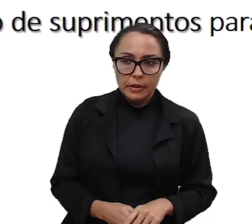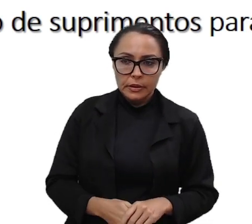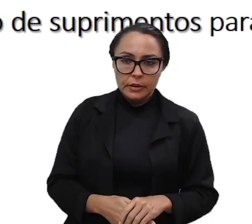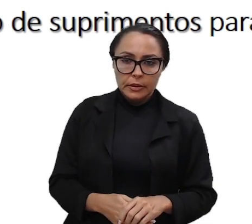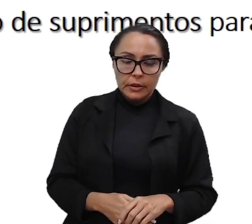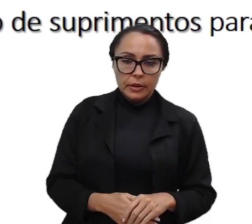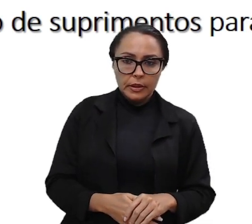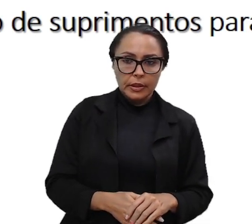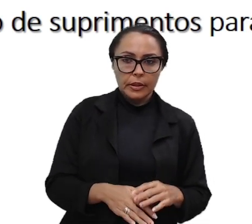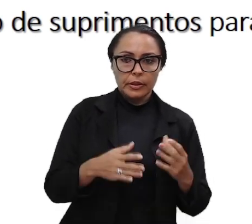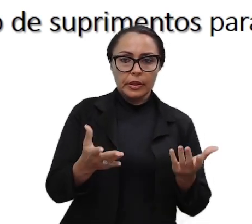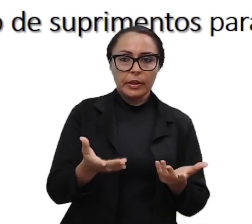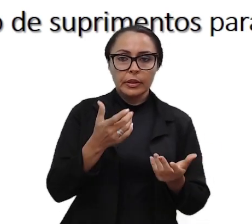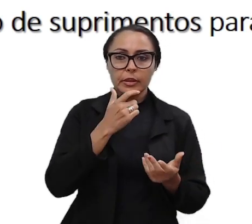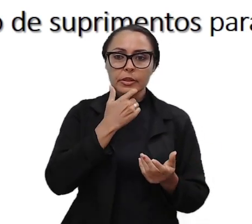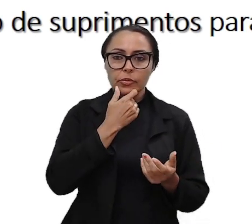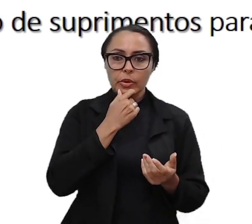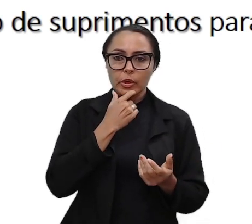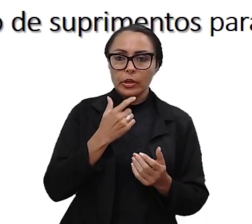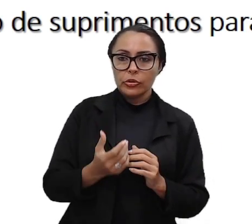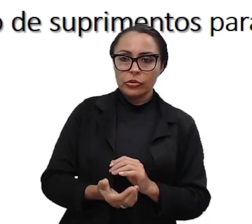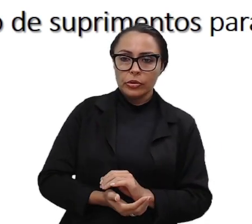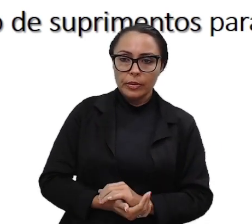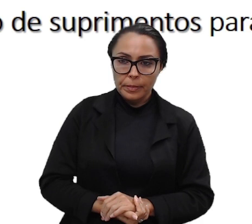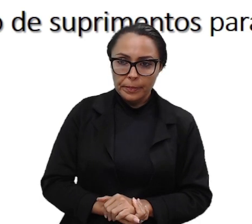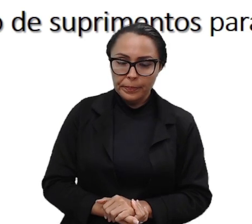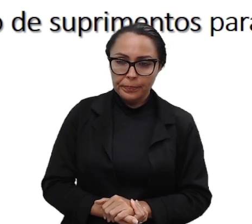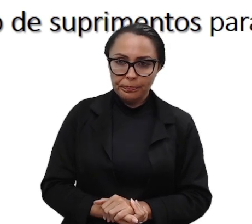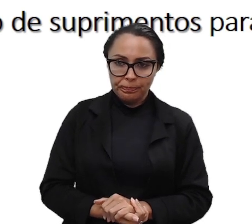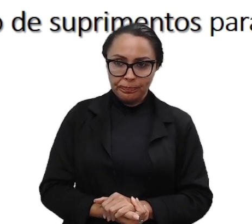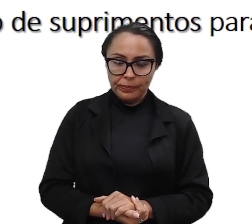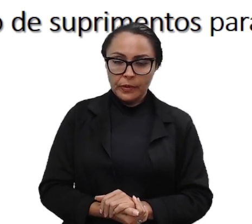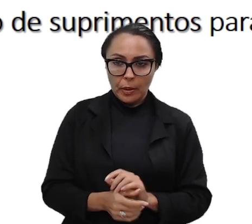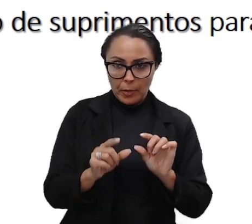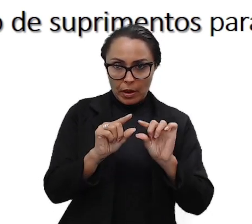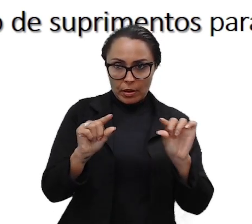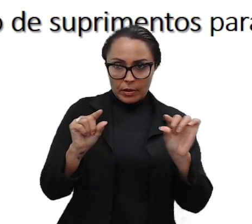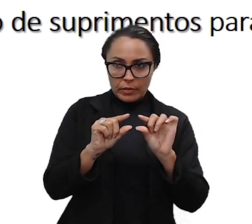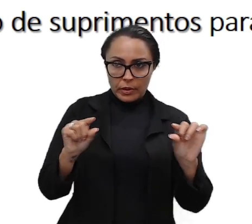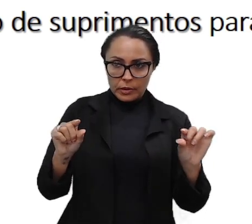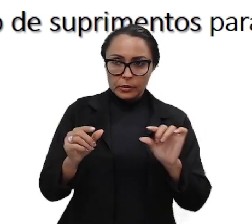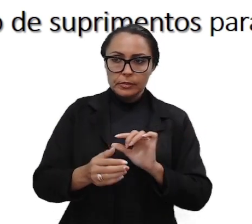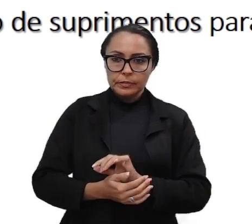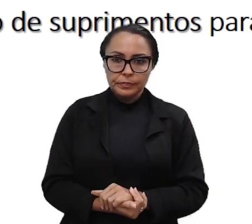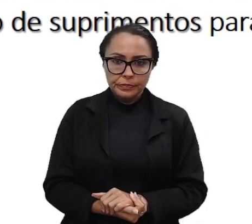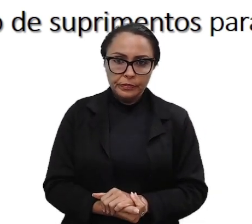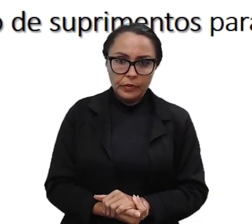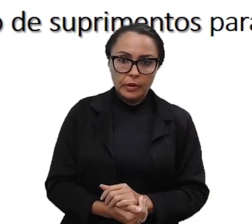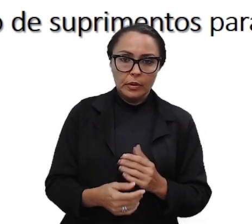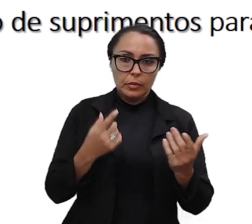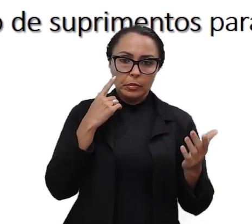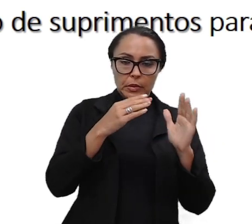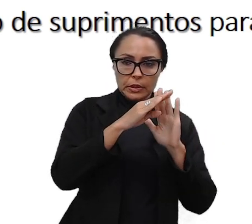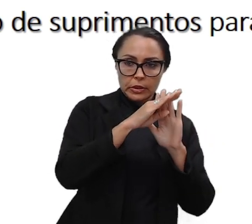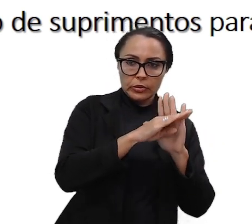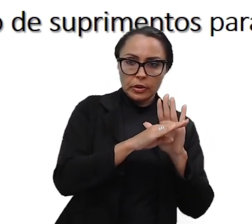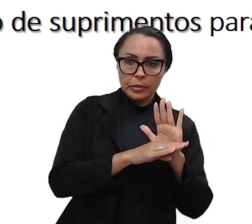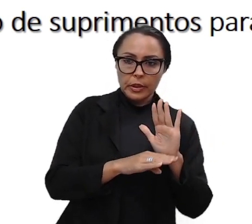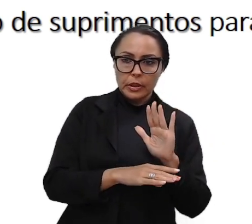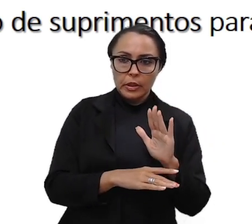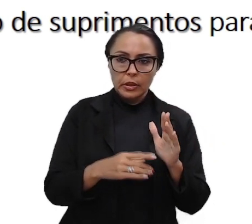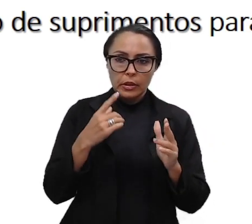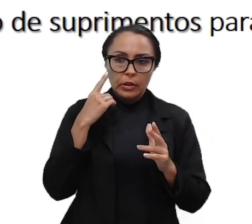do inglês Materials Requirement Planning, ou Planejamento das Necessidades de Materiais, em tradução livre